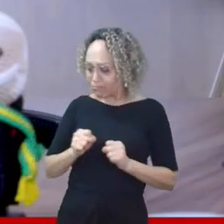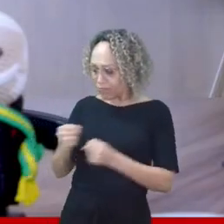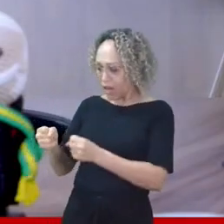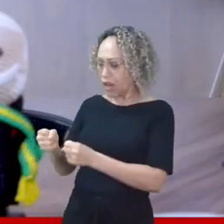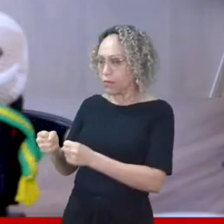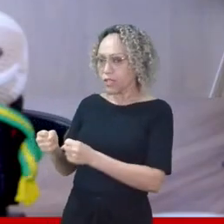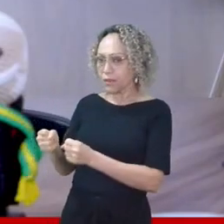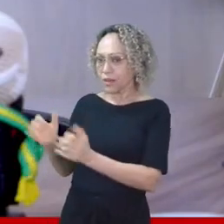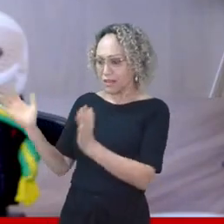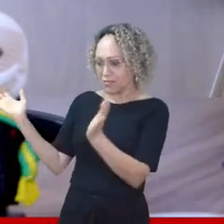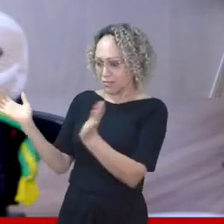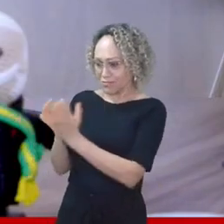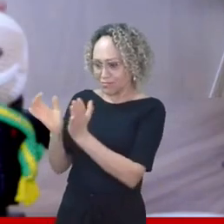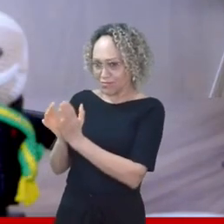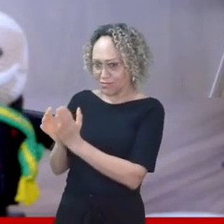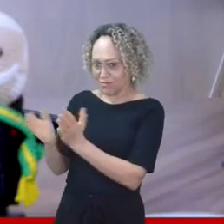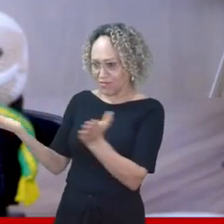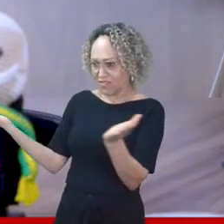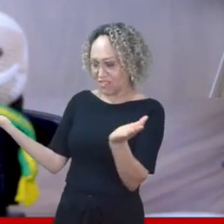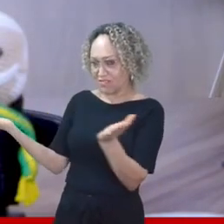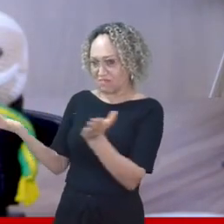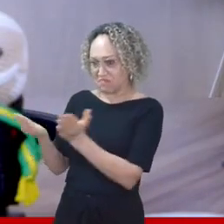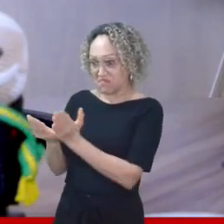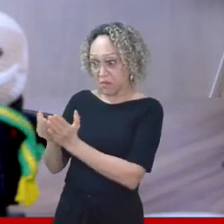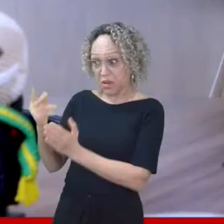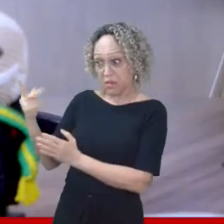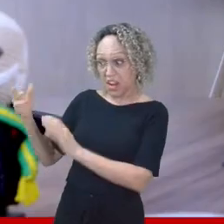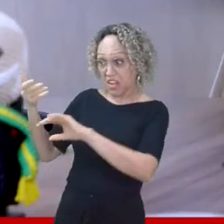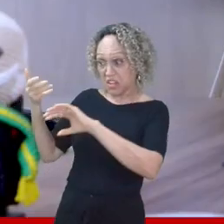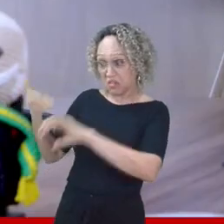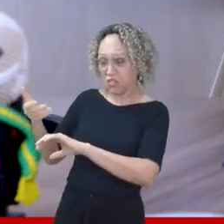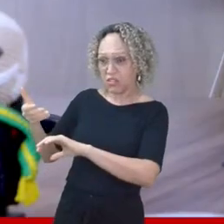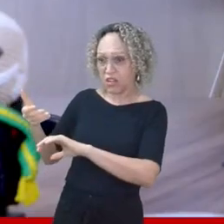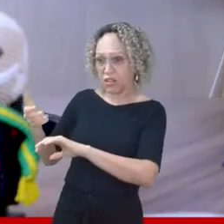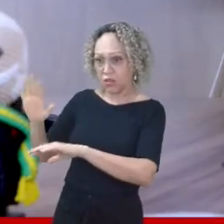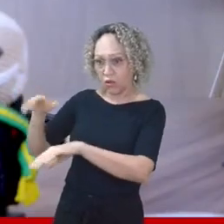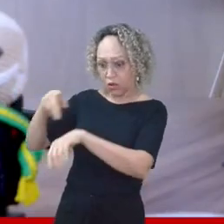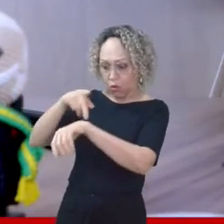A gente precisa ter bem definido que o Estado tem o seu lugar e a Igreja tem o seu